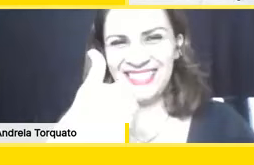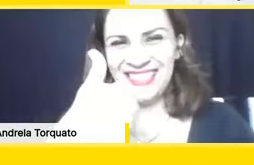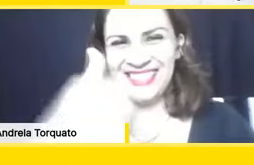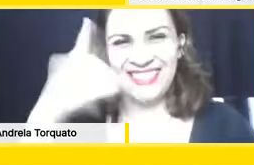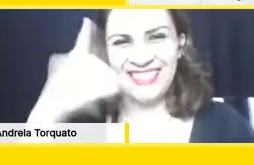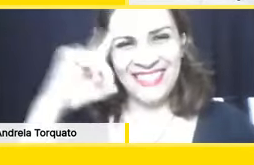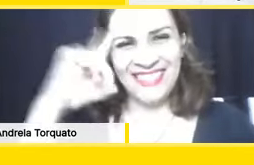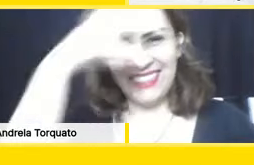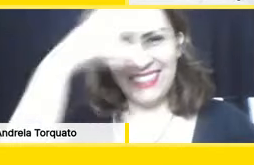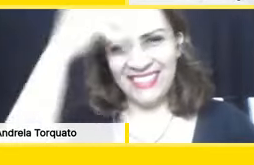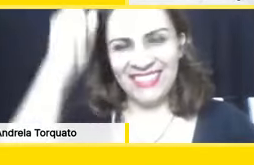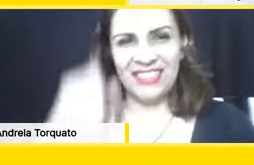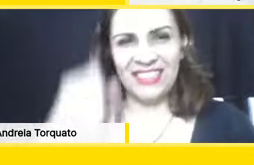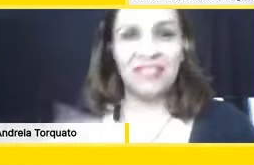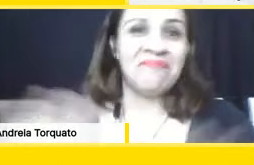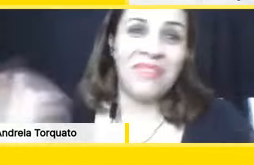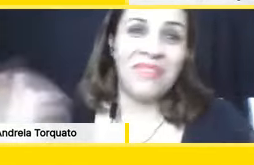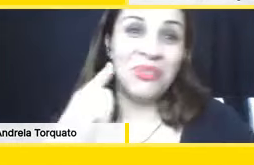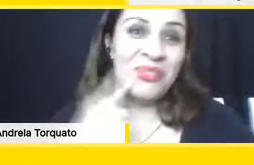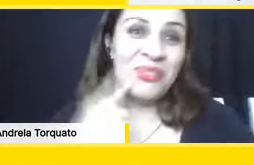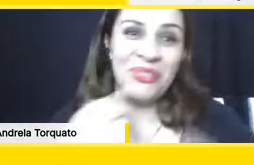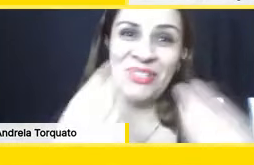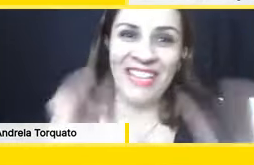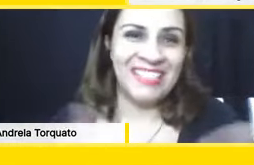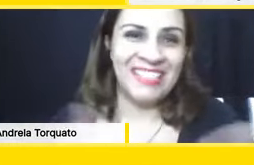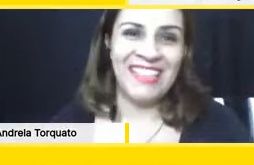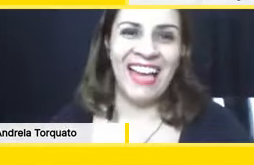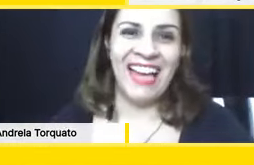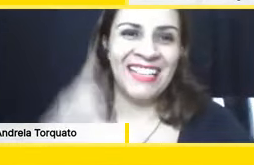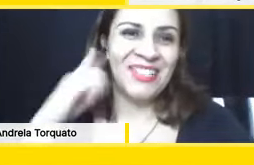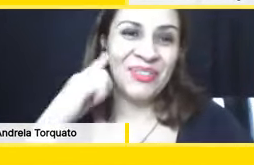Andréia, cadê meu sinal, Andréia? É o D